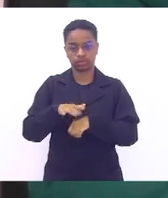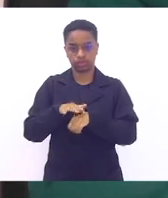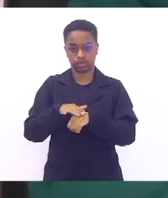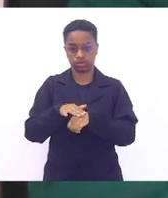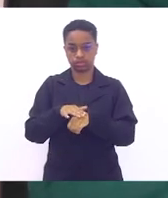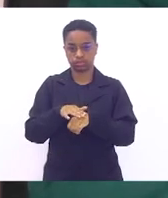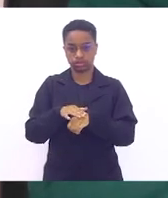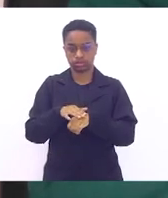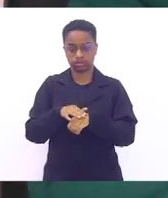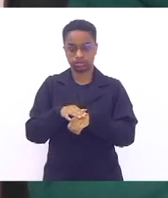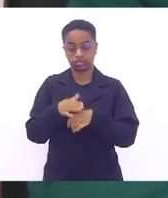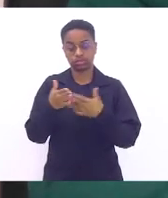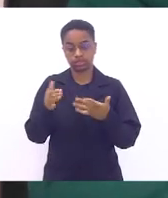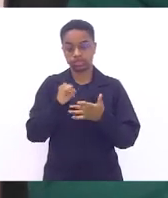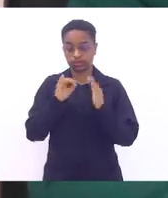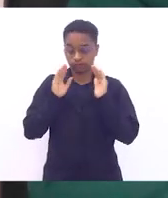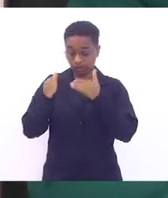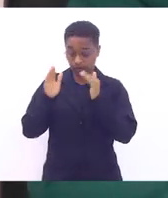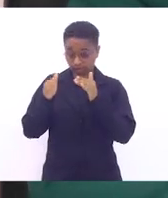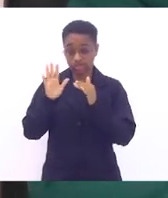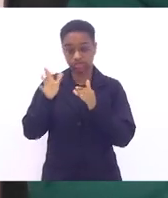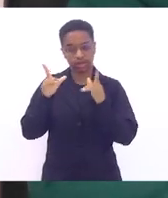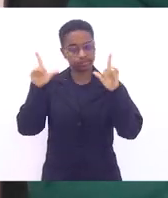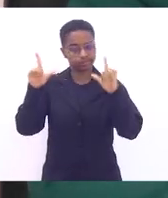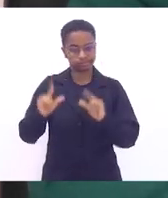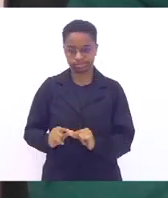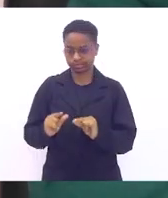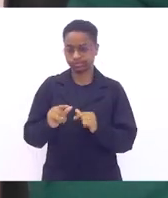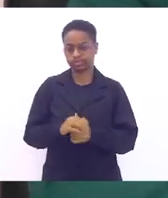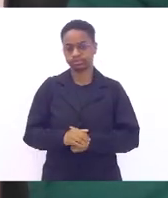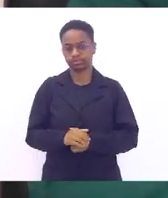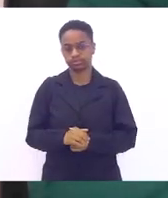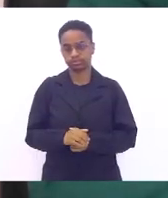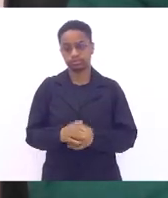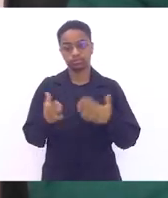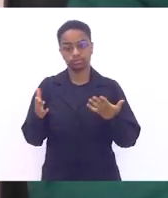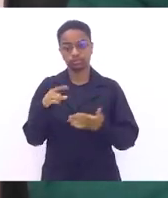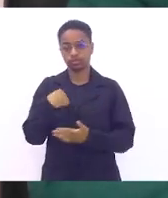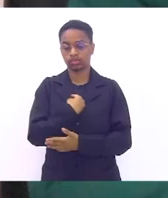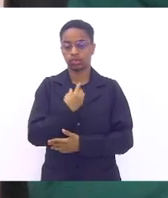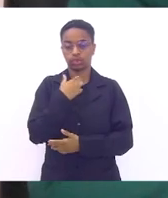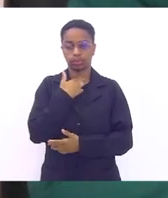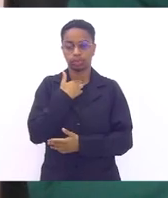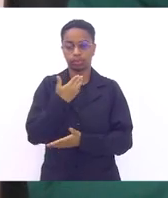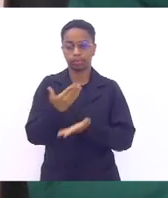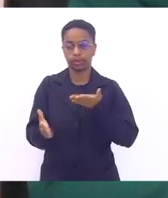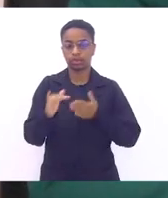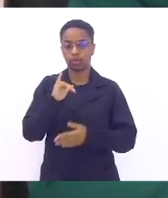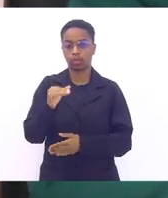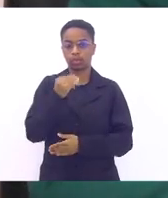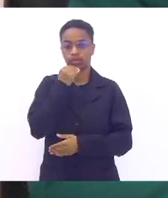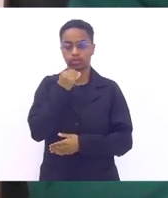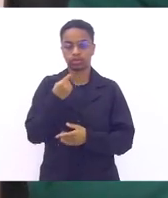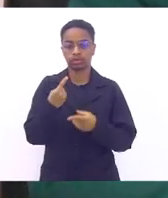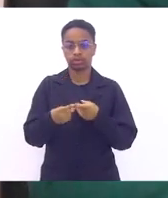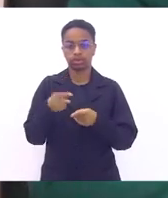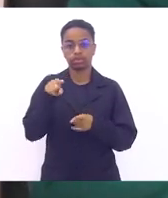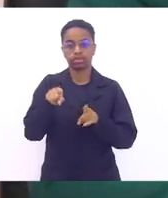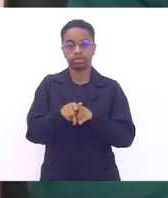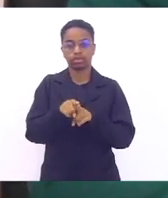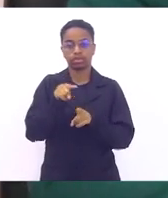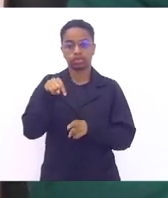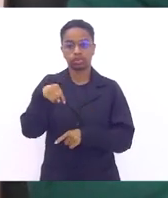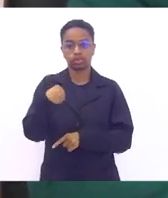a gente só focar nisso, o impacto já vai ser gigantesco. Então, a gente não pode perder essa oportunidade e a gente está aqui